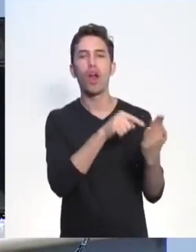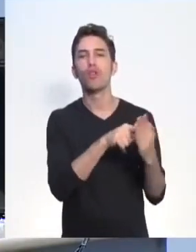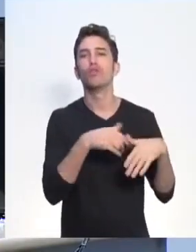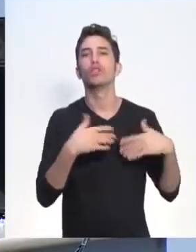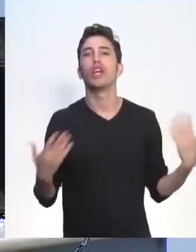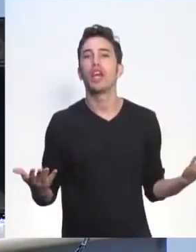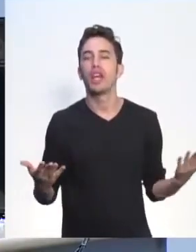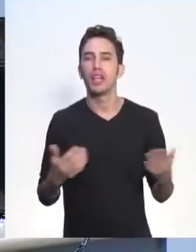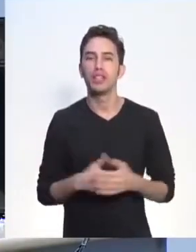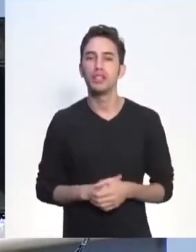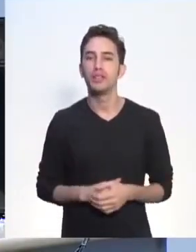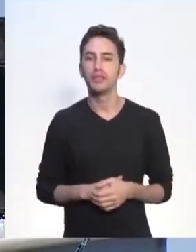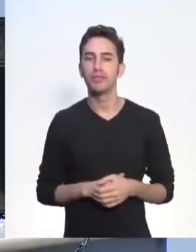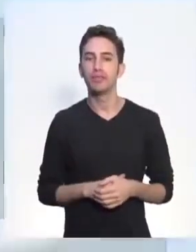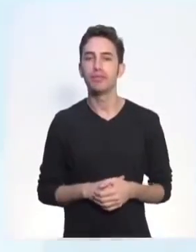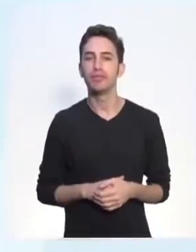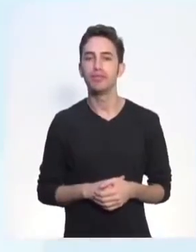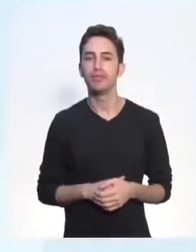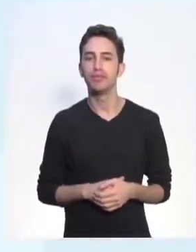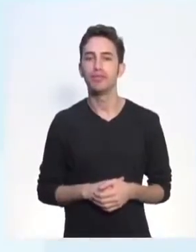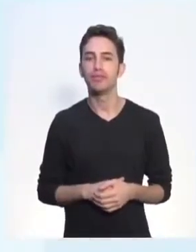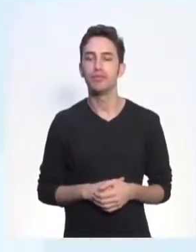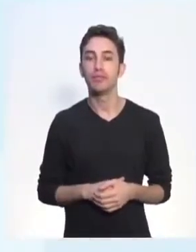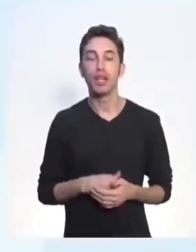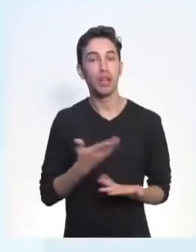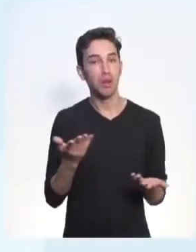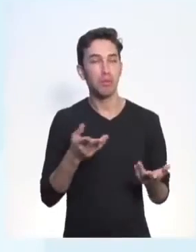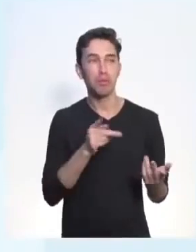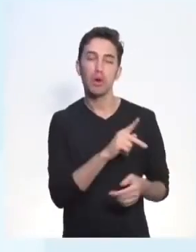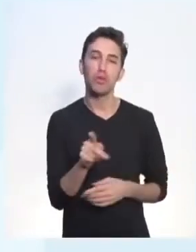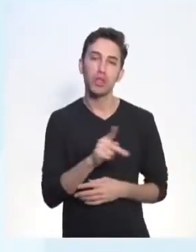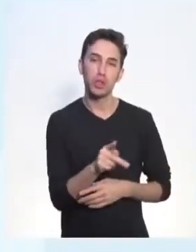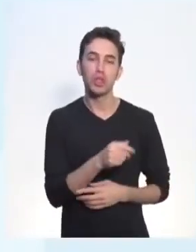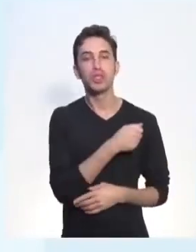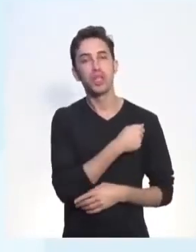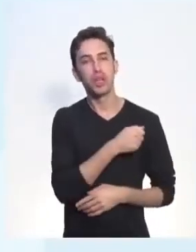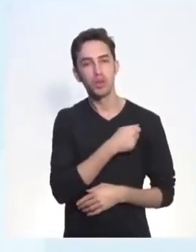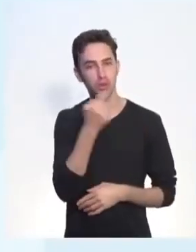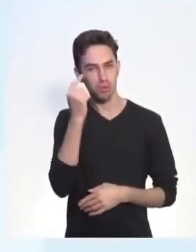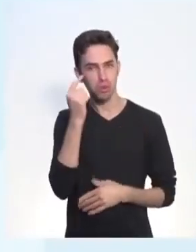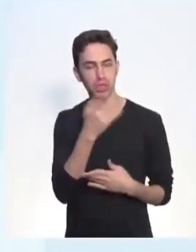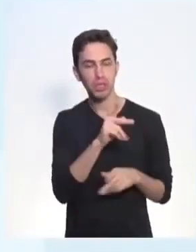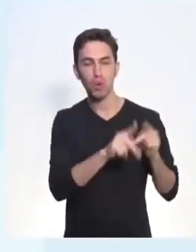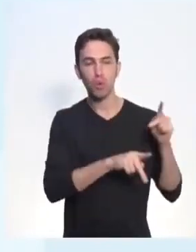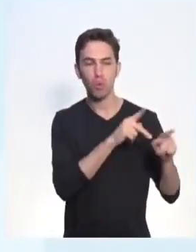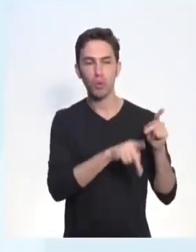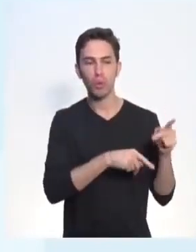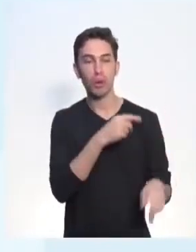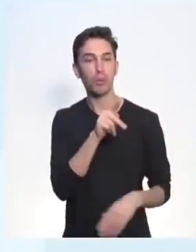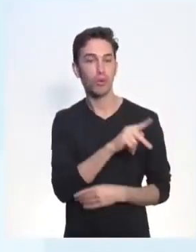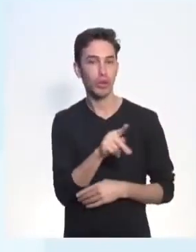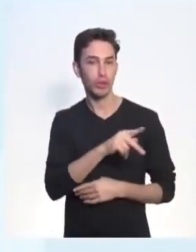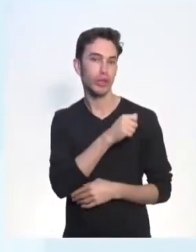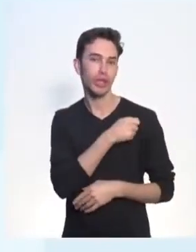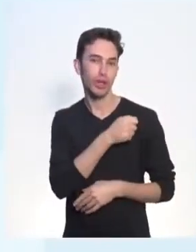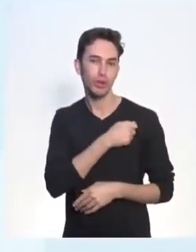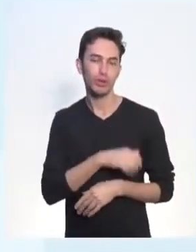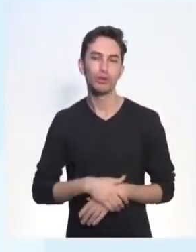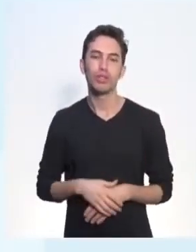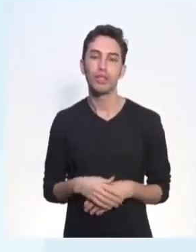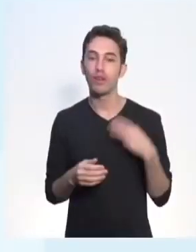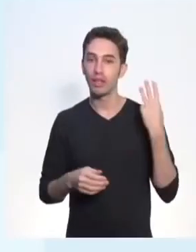que o nosso público-alvo é formado por professores e alunos, certo? Então, essas três